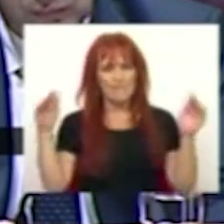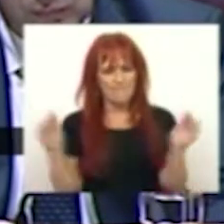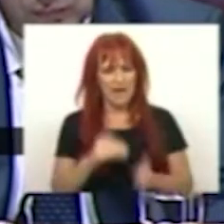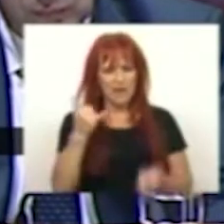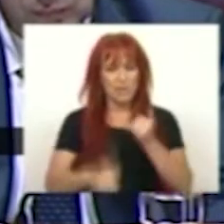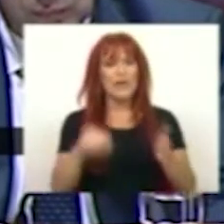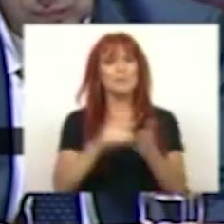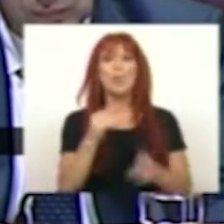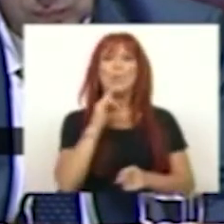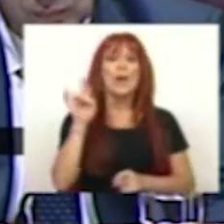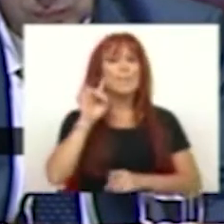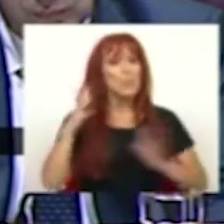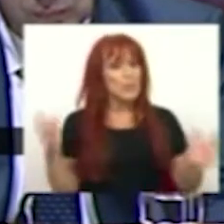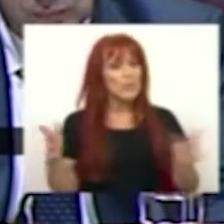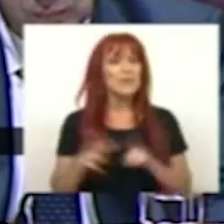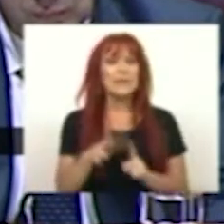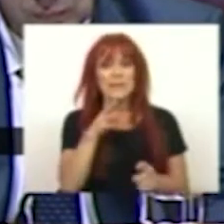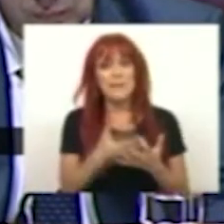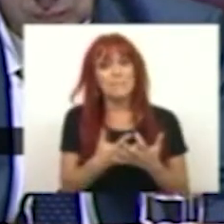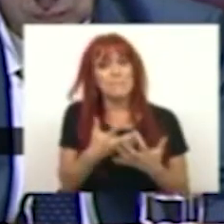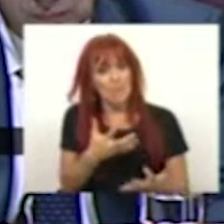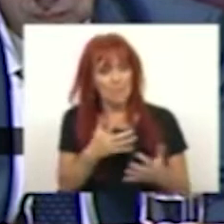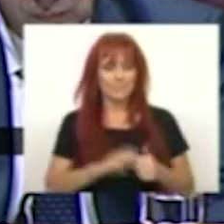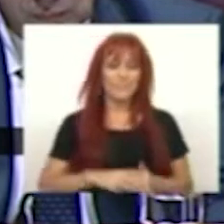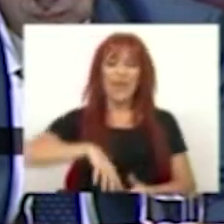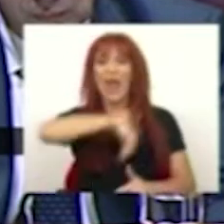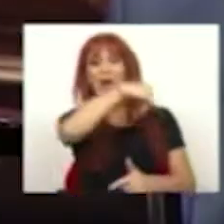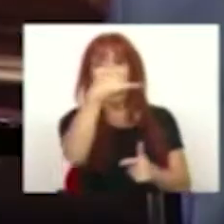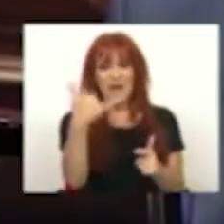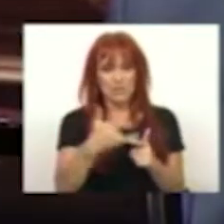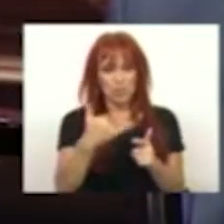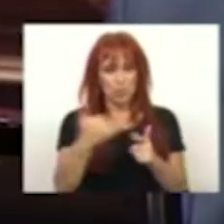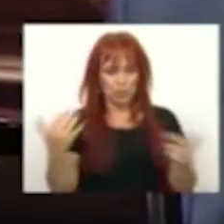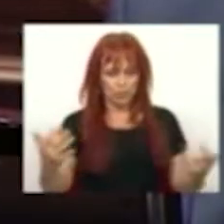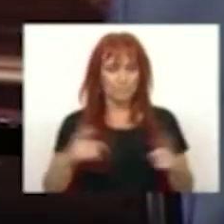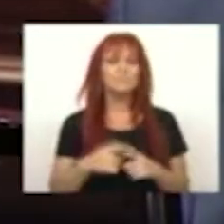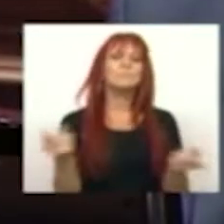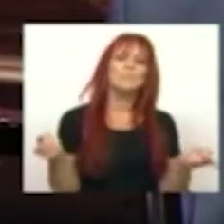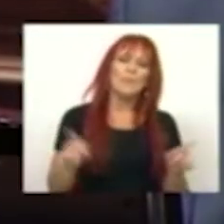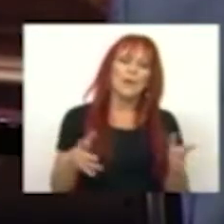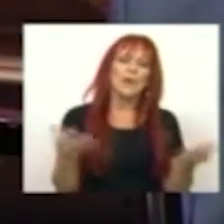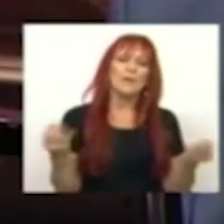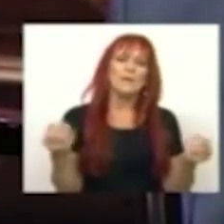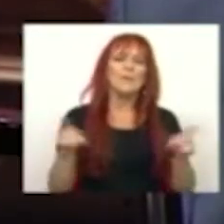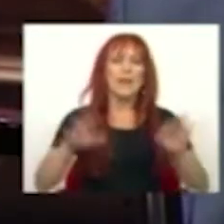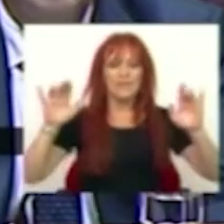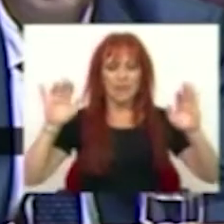pobreza e isto é muito importante de sublinhar. Em segundo lugar, para além da